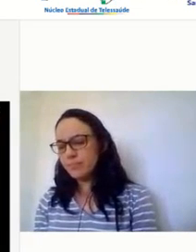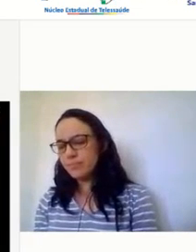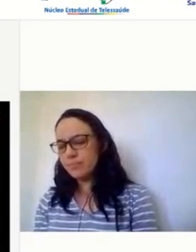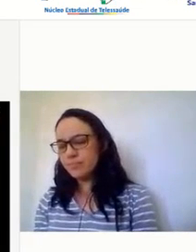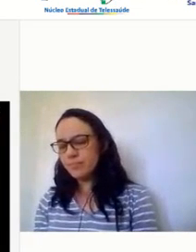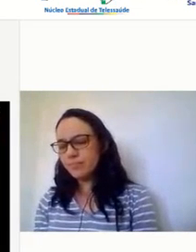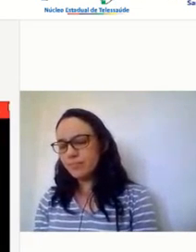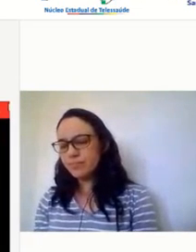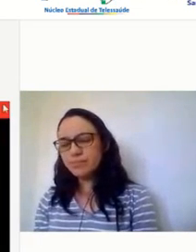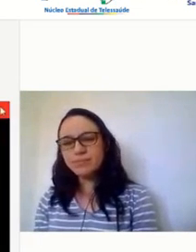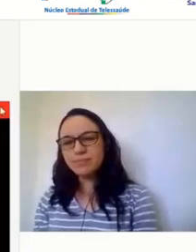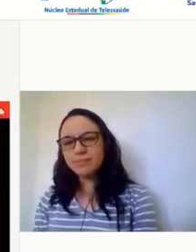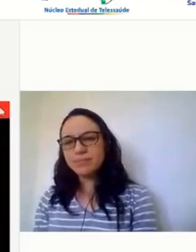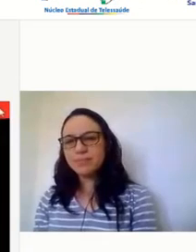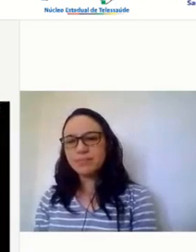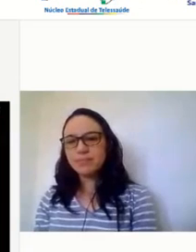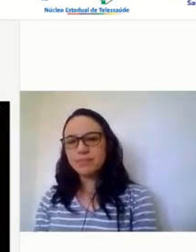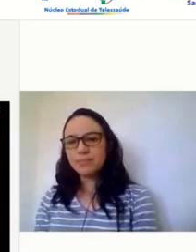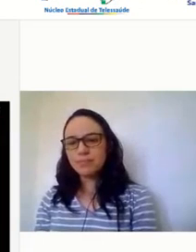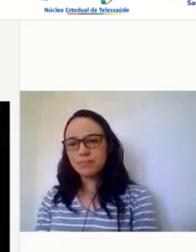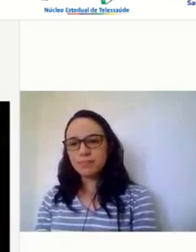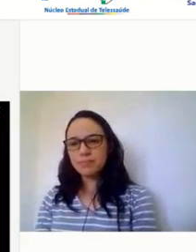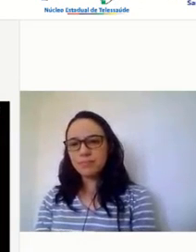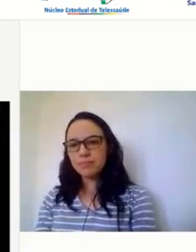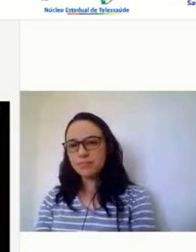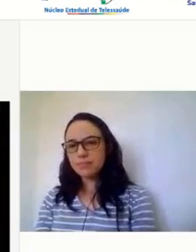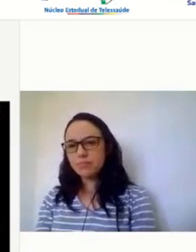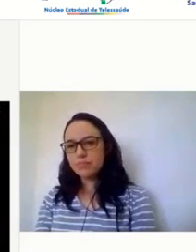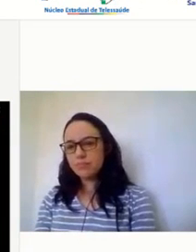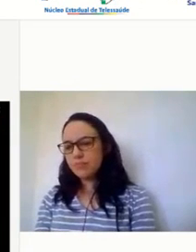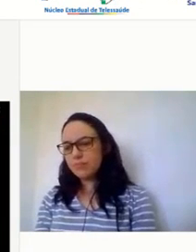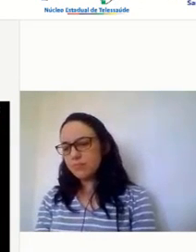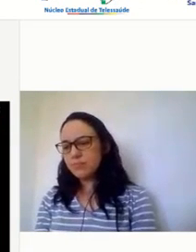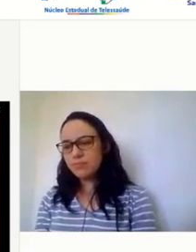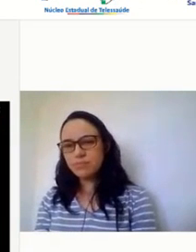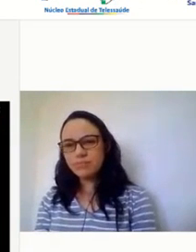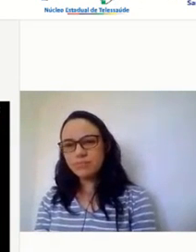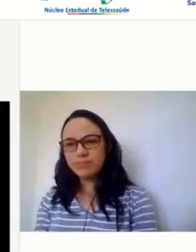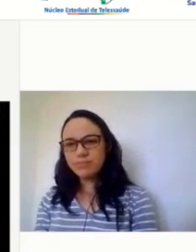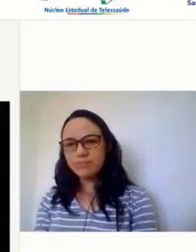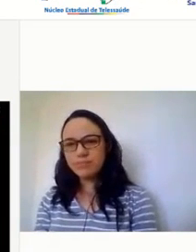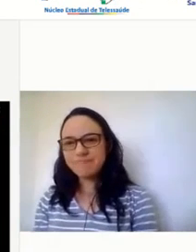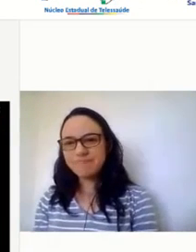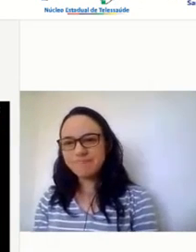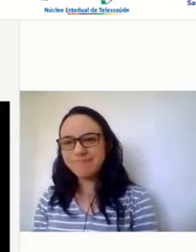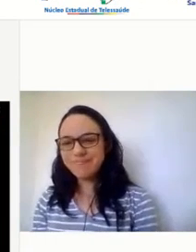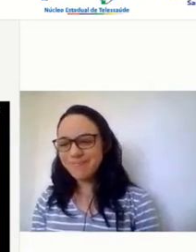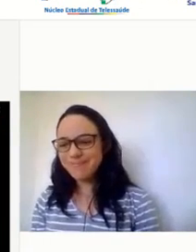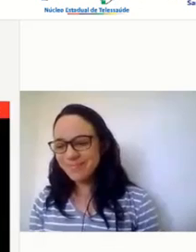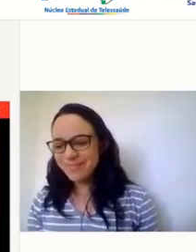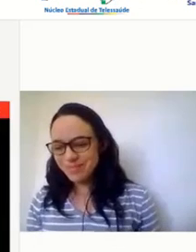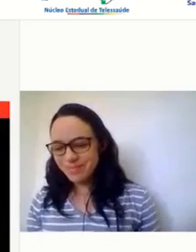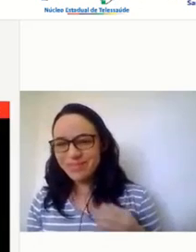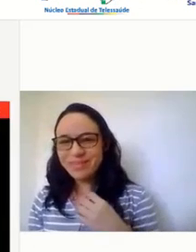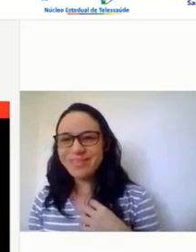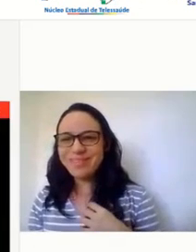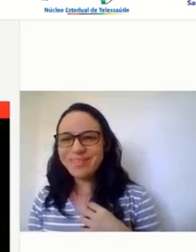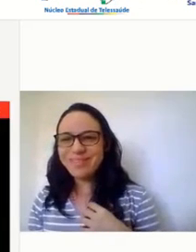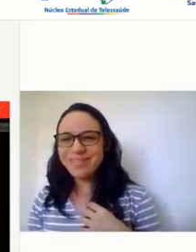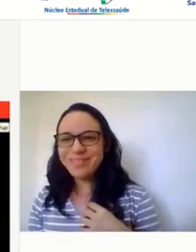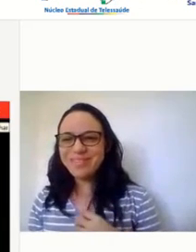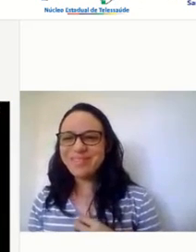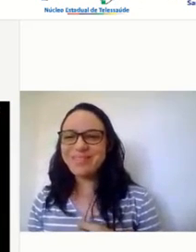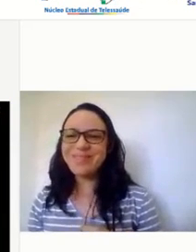aí oi para outro zap compartilhar muito